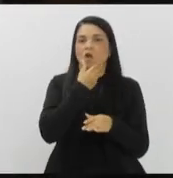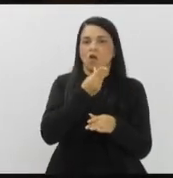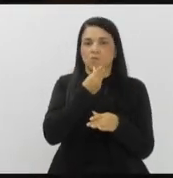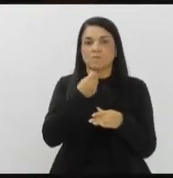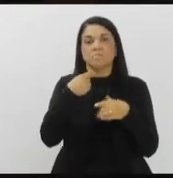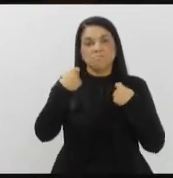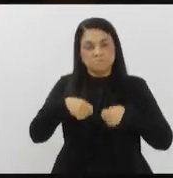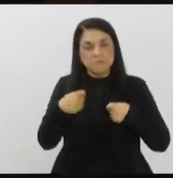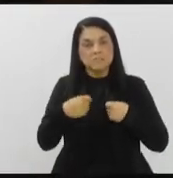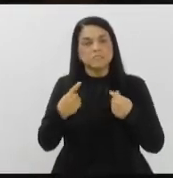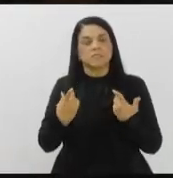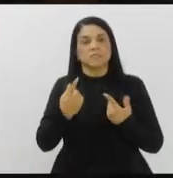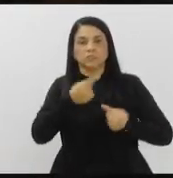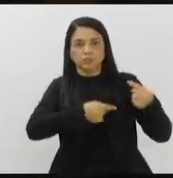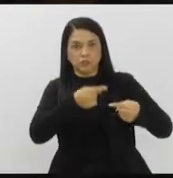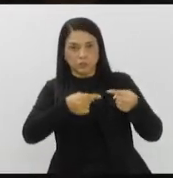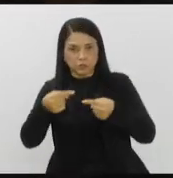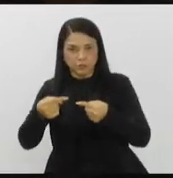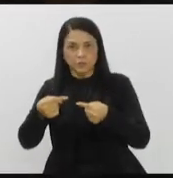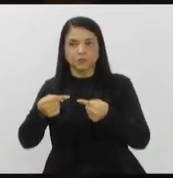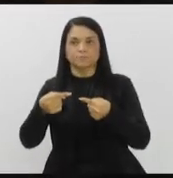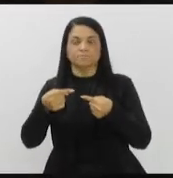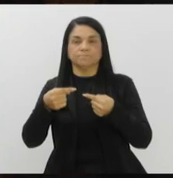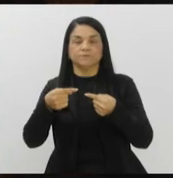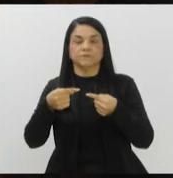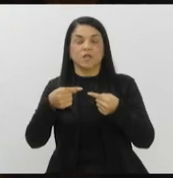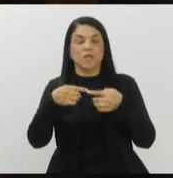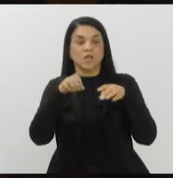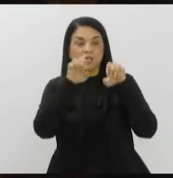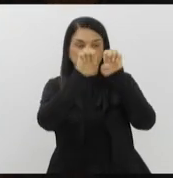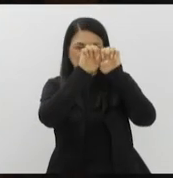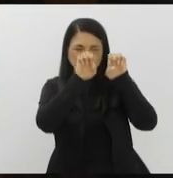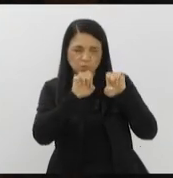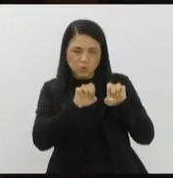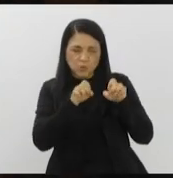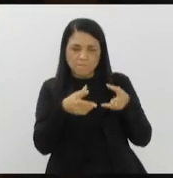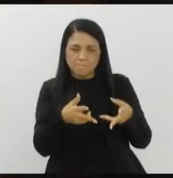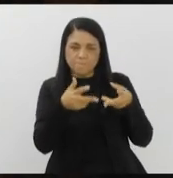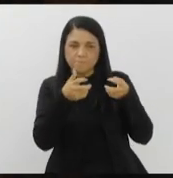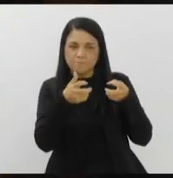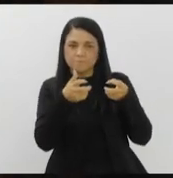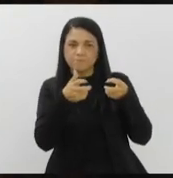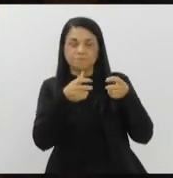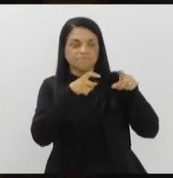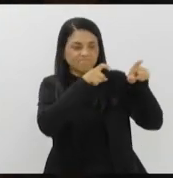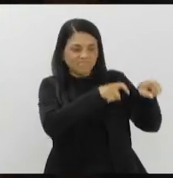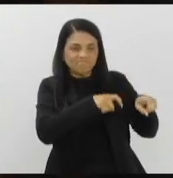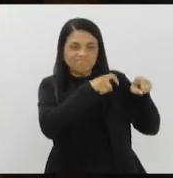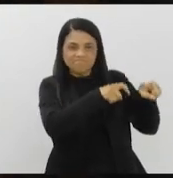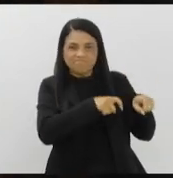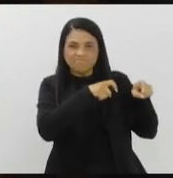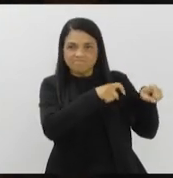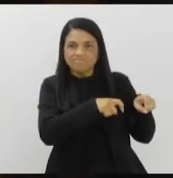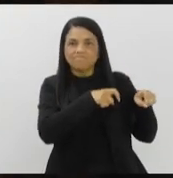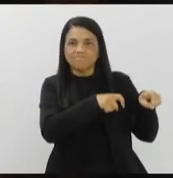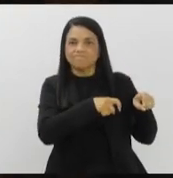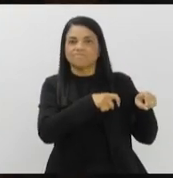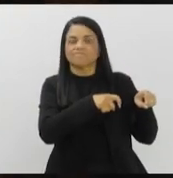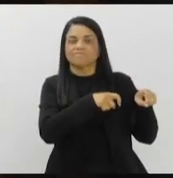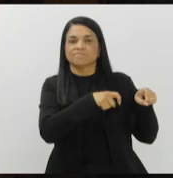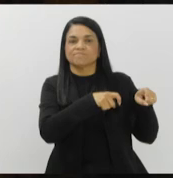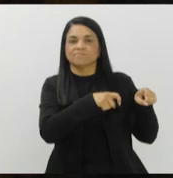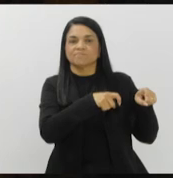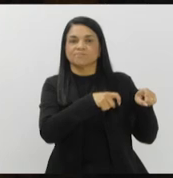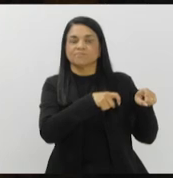enfrentar. A gente olha para a estrutura da propriedade rural no Brasil, a gente vê que,